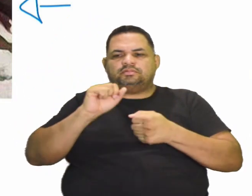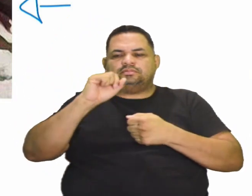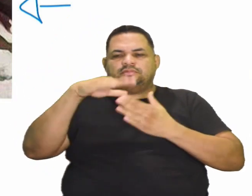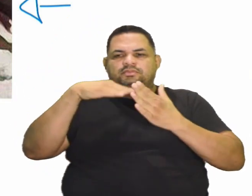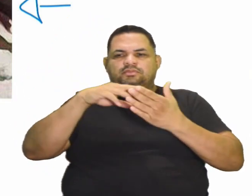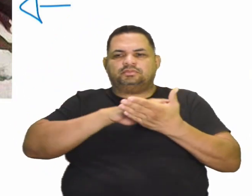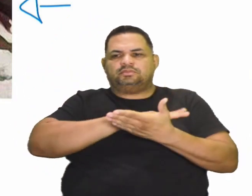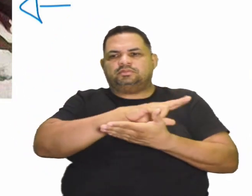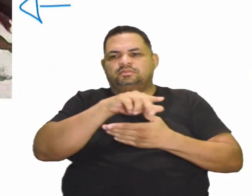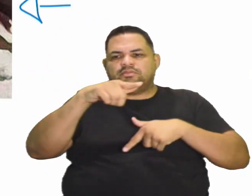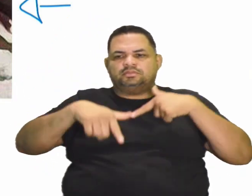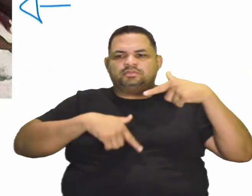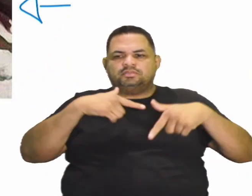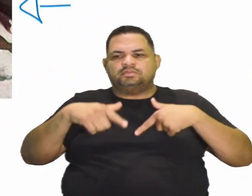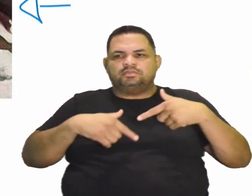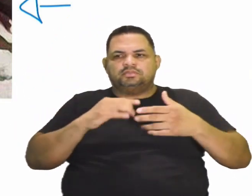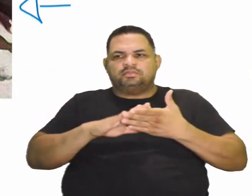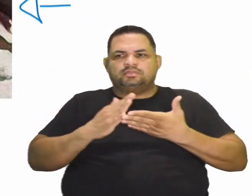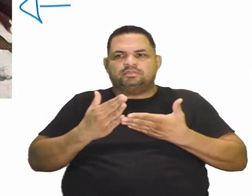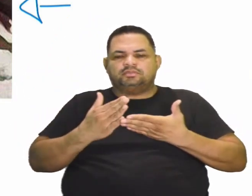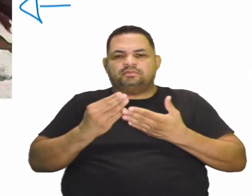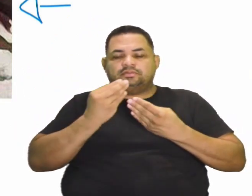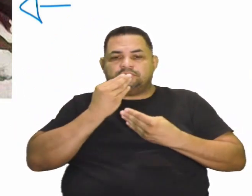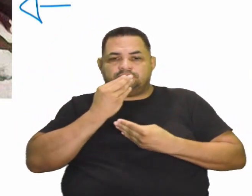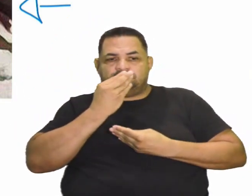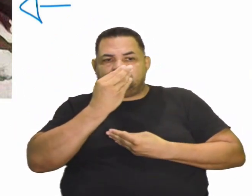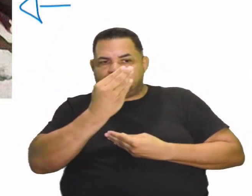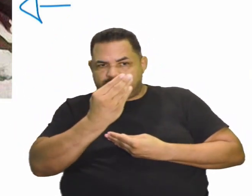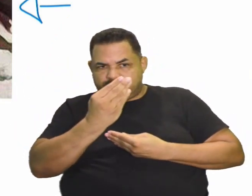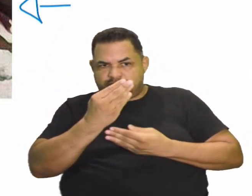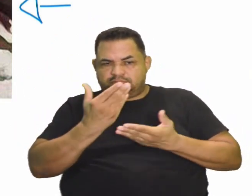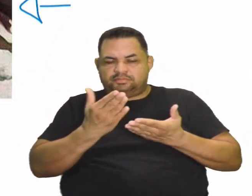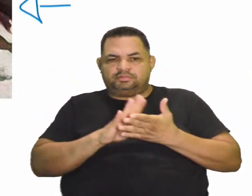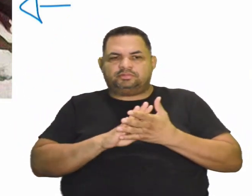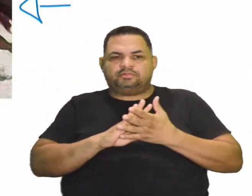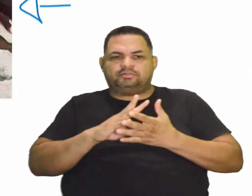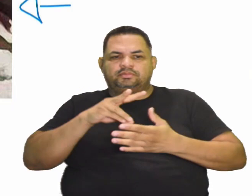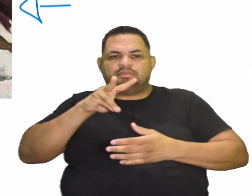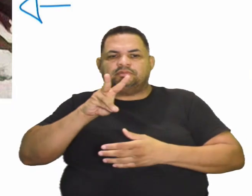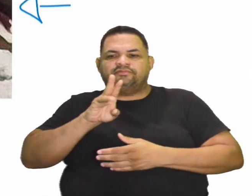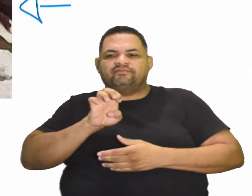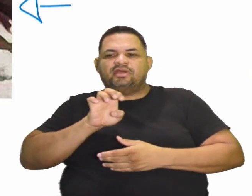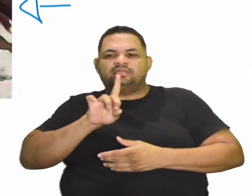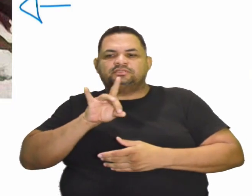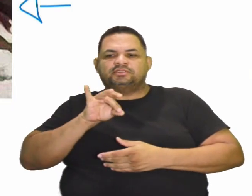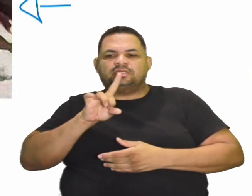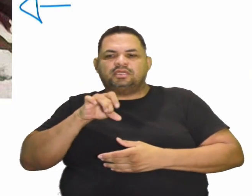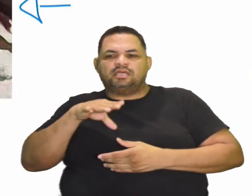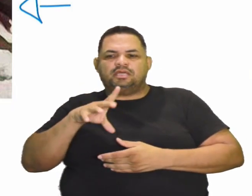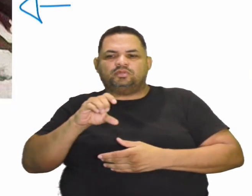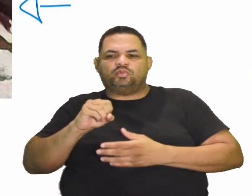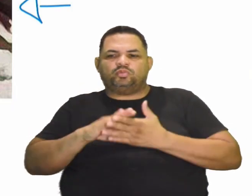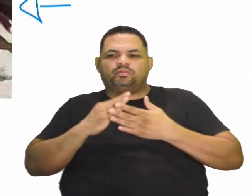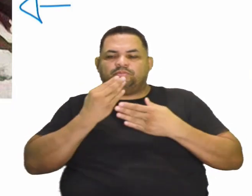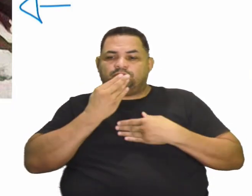históricos, então, foi a pedido da igreja, né, foi a pedido do Vaticano. Então,